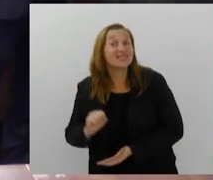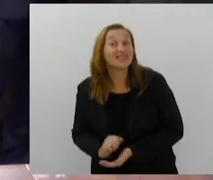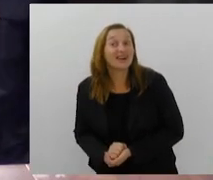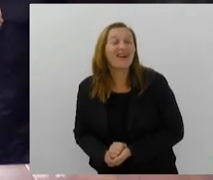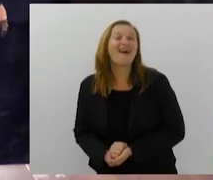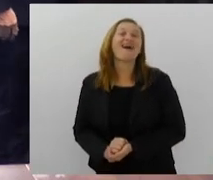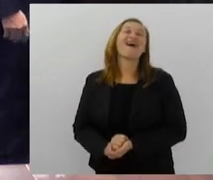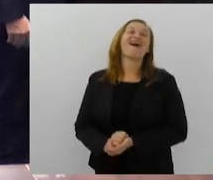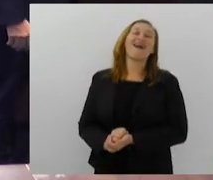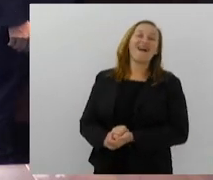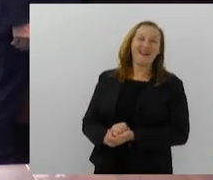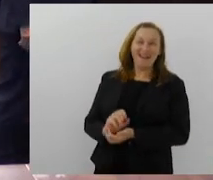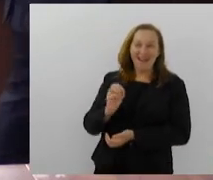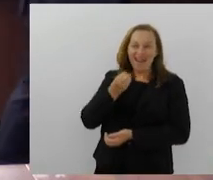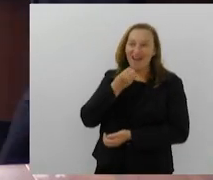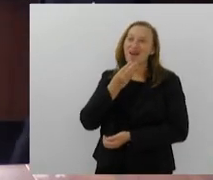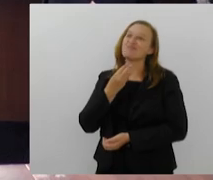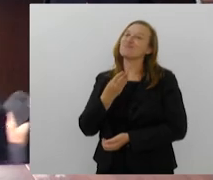Ah, tá.